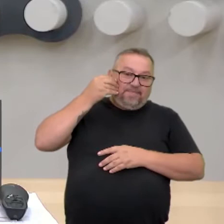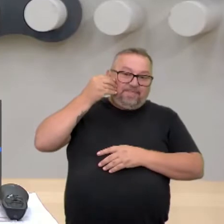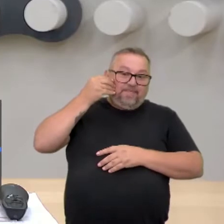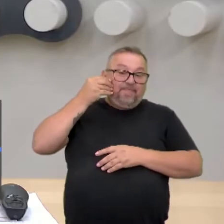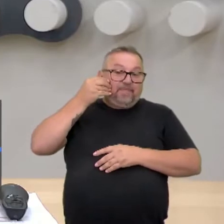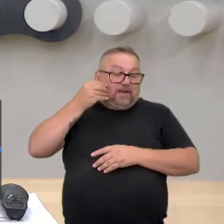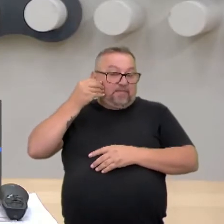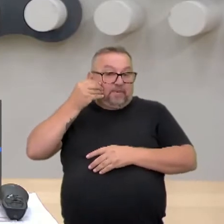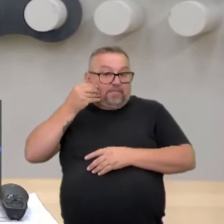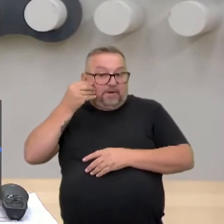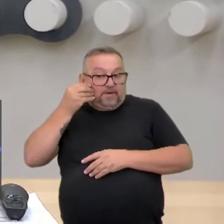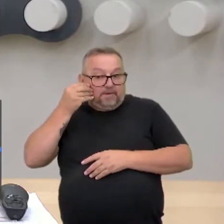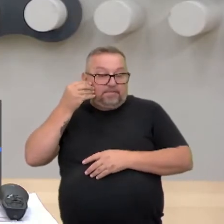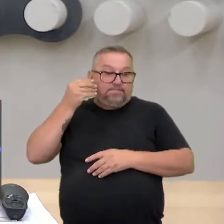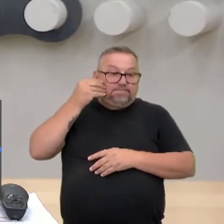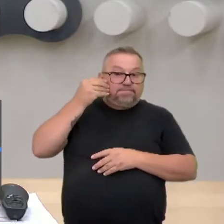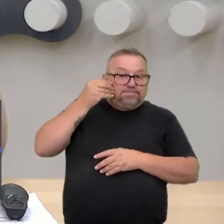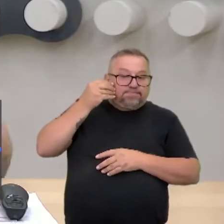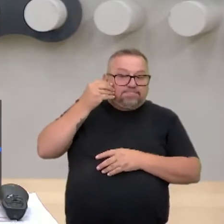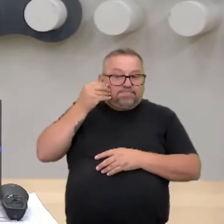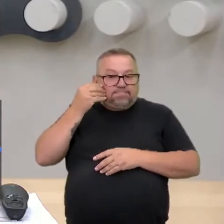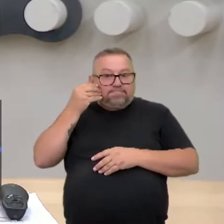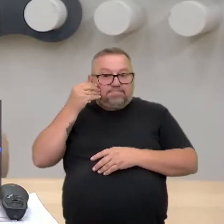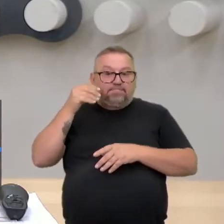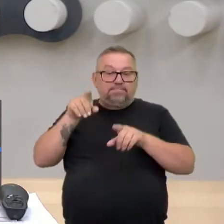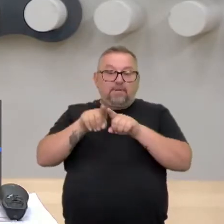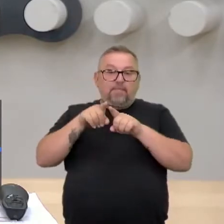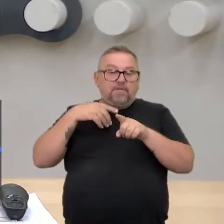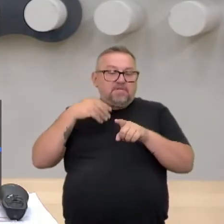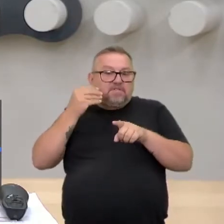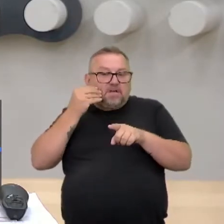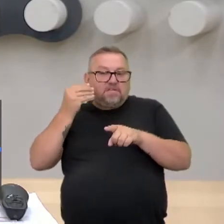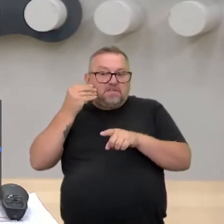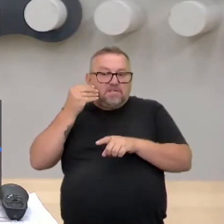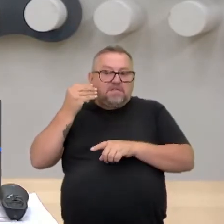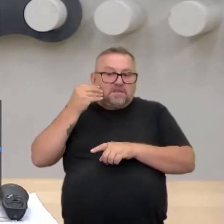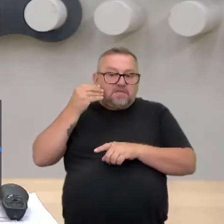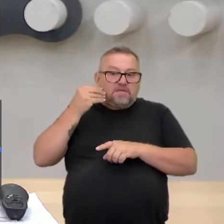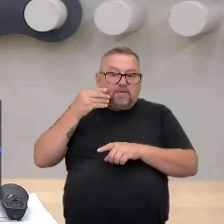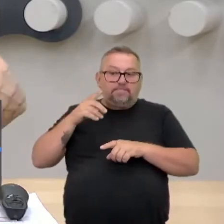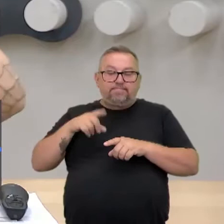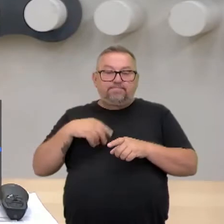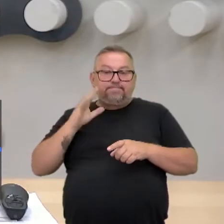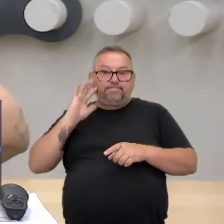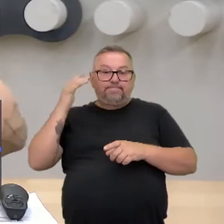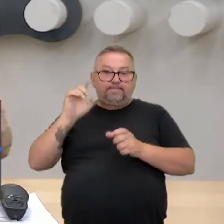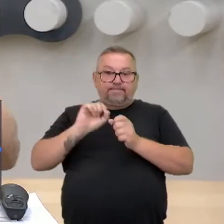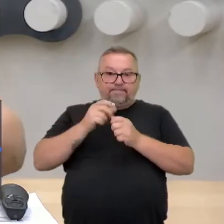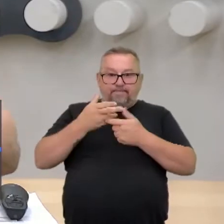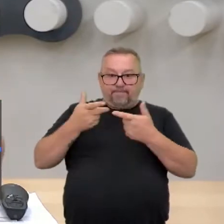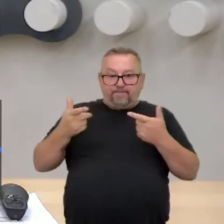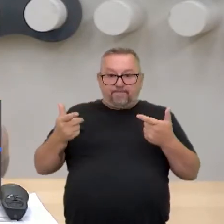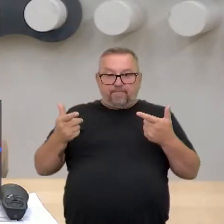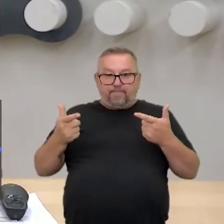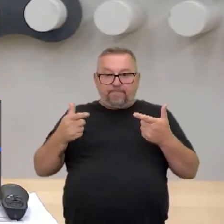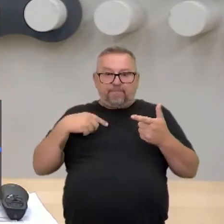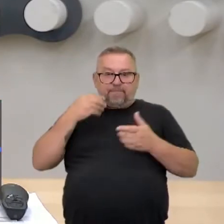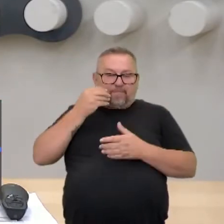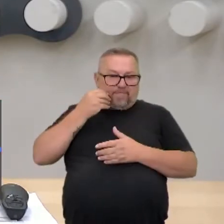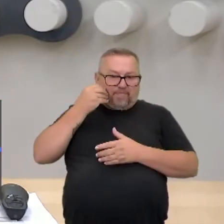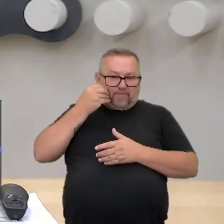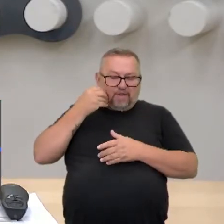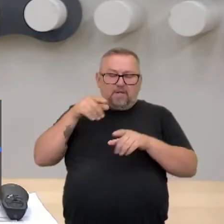certo da experimentação então tentar de alguma forma reproduzir né